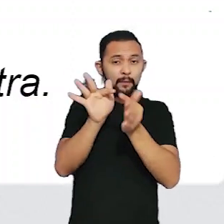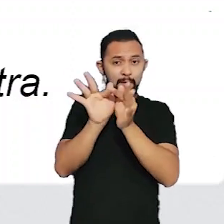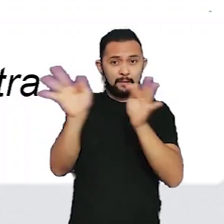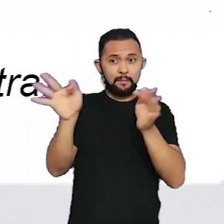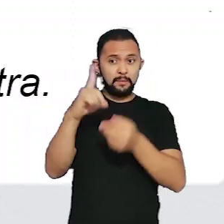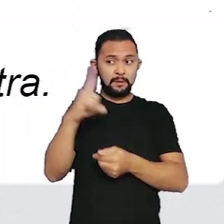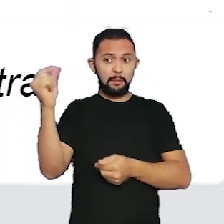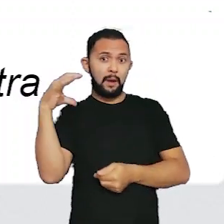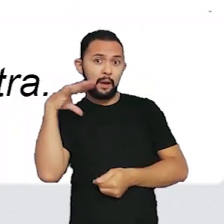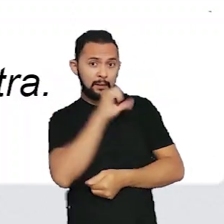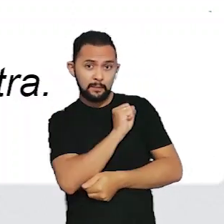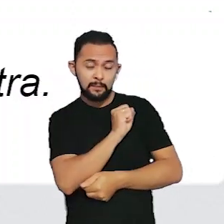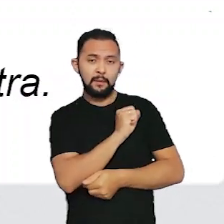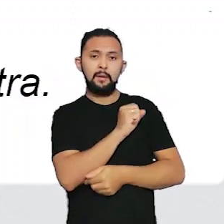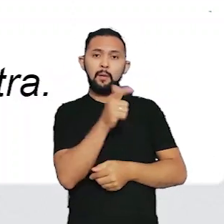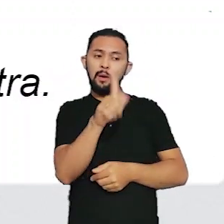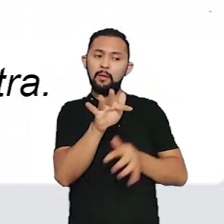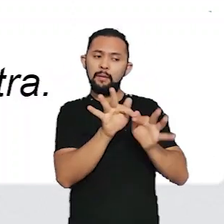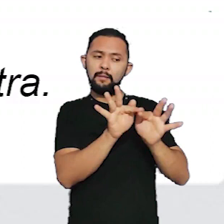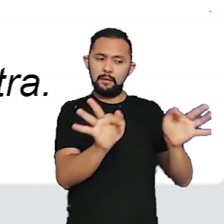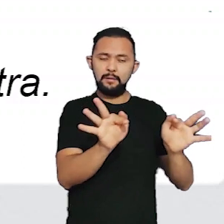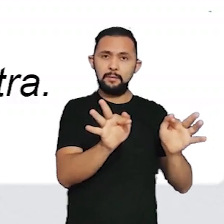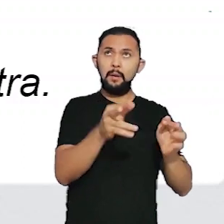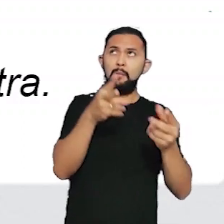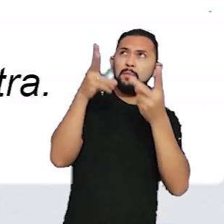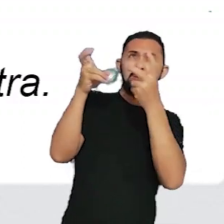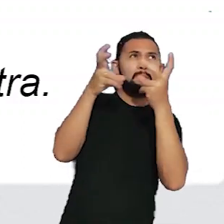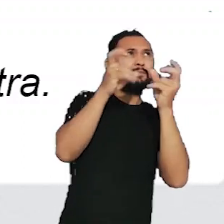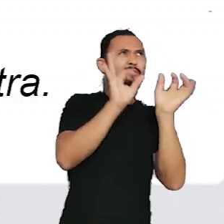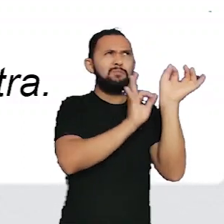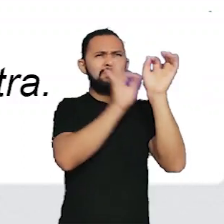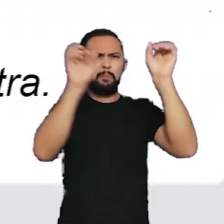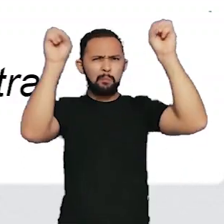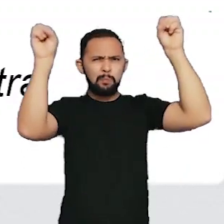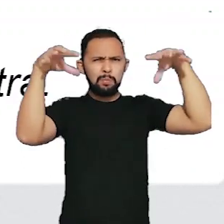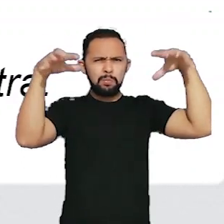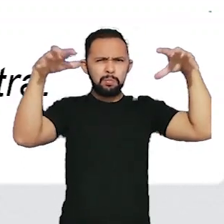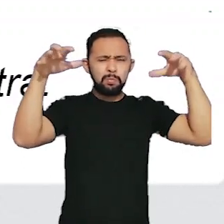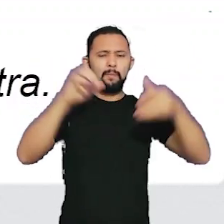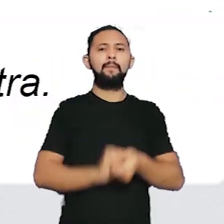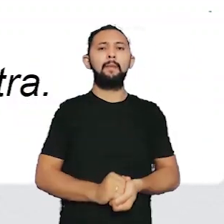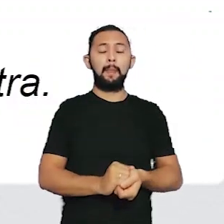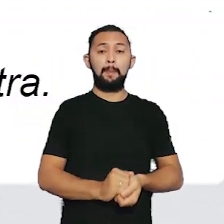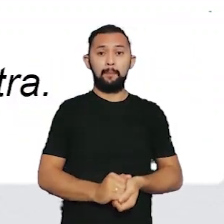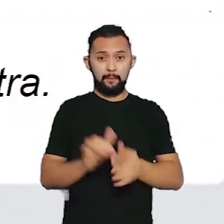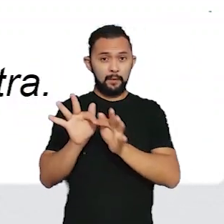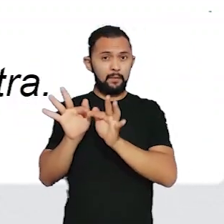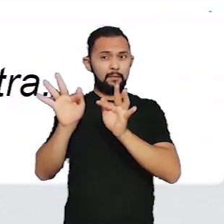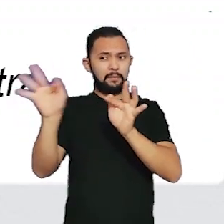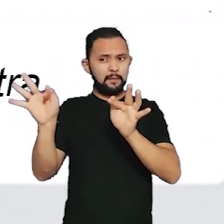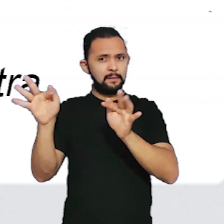eu tenho a segunda oração, visto que estava armando um tremendo temporal. A oração que